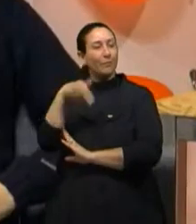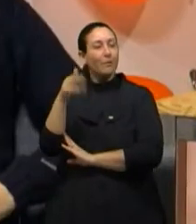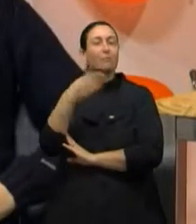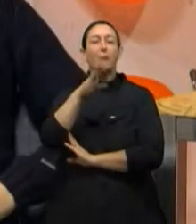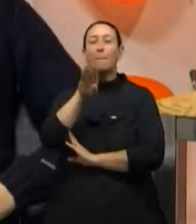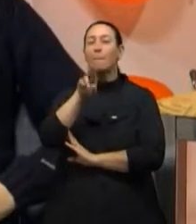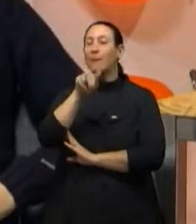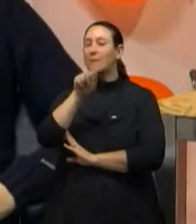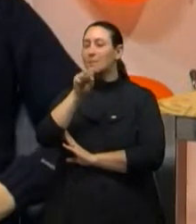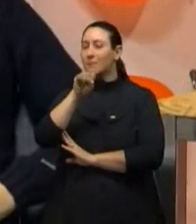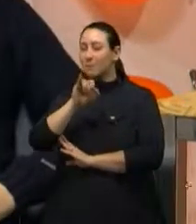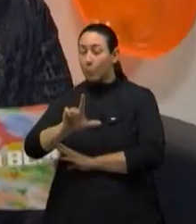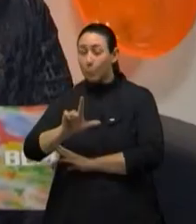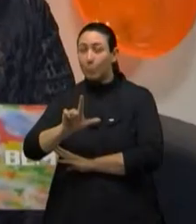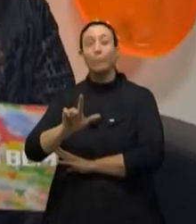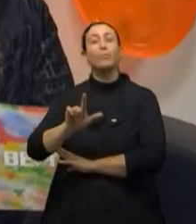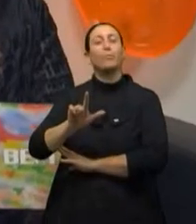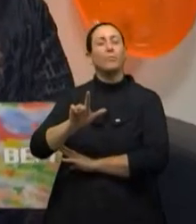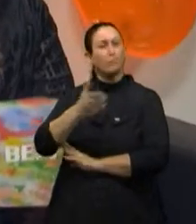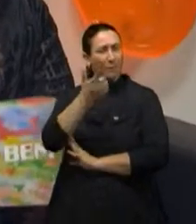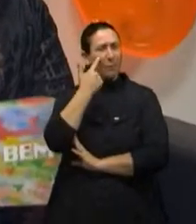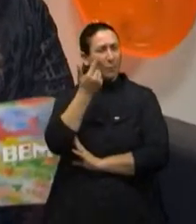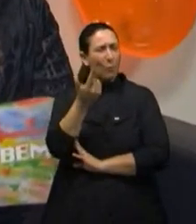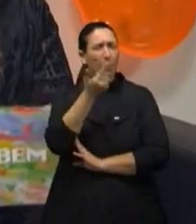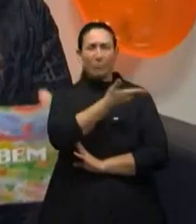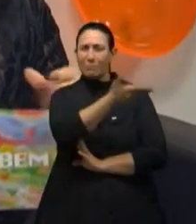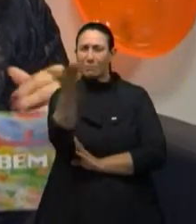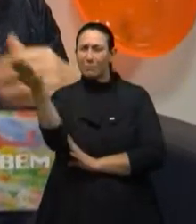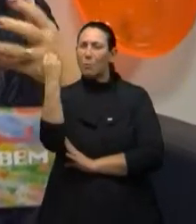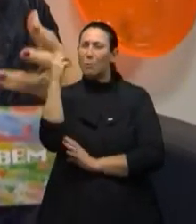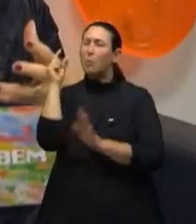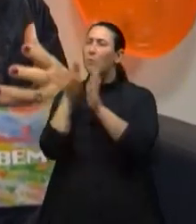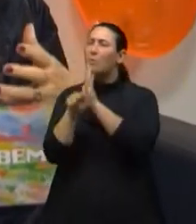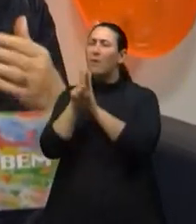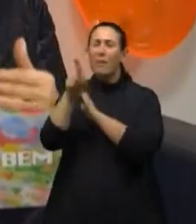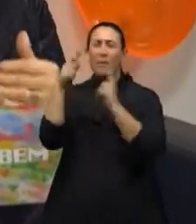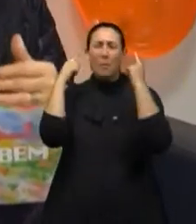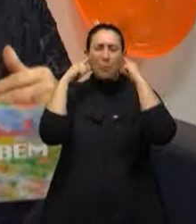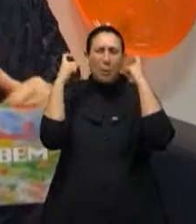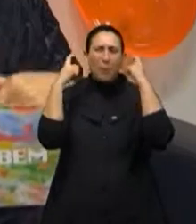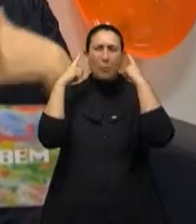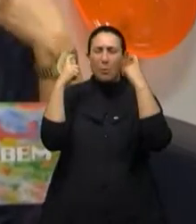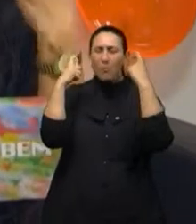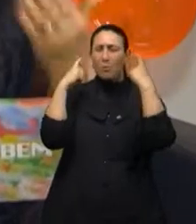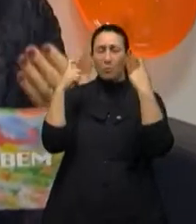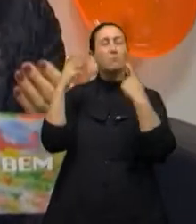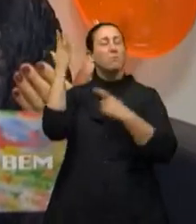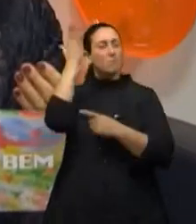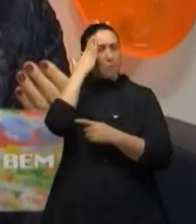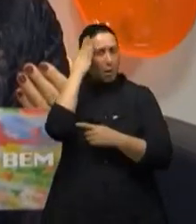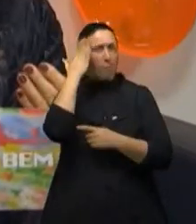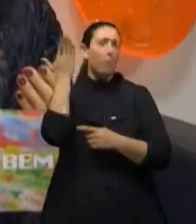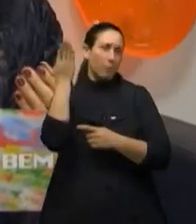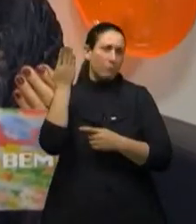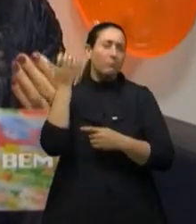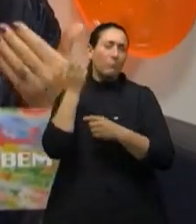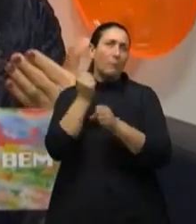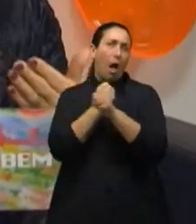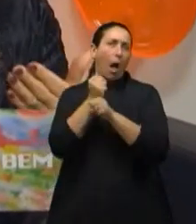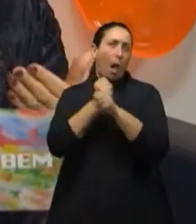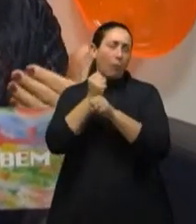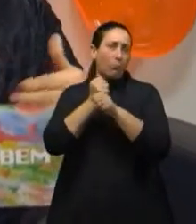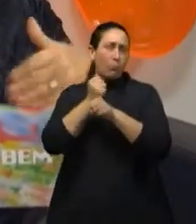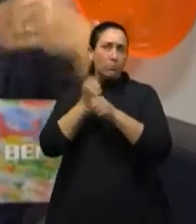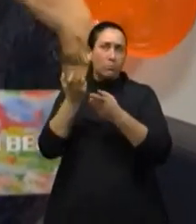e a gente ouviu Aí os nossos amigos comentarem né esse barulho constante a gente sabe que aumentou com os anos o o